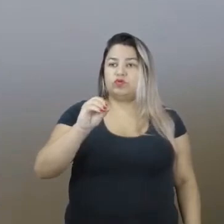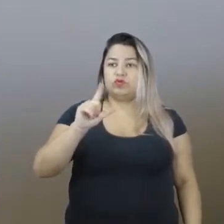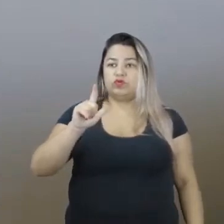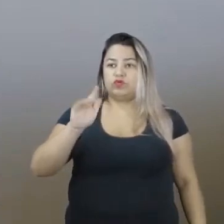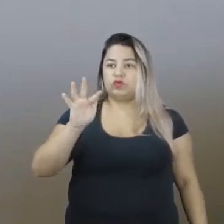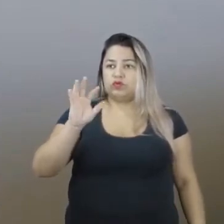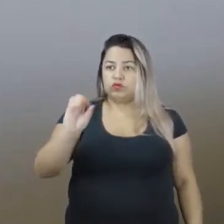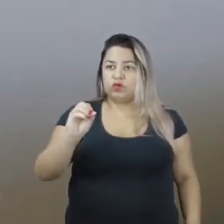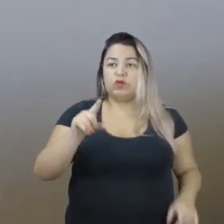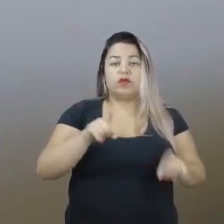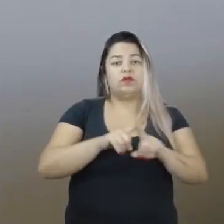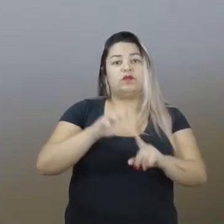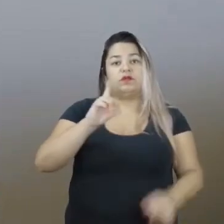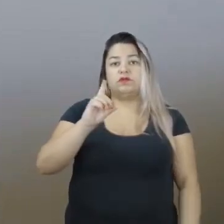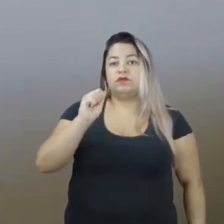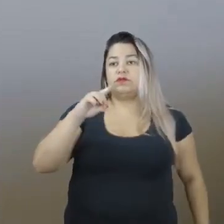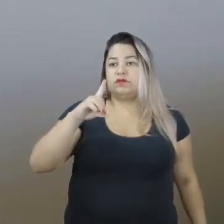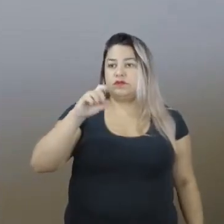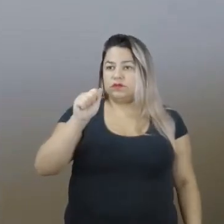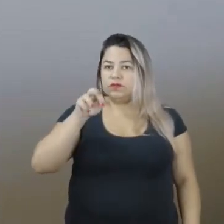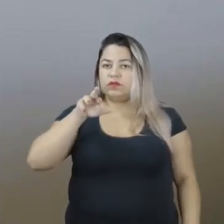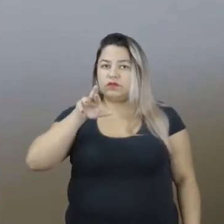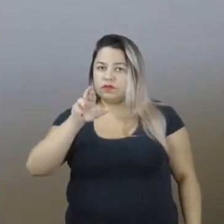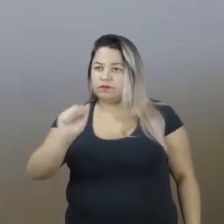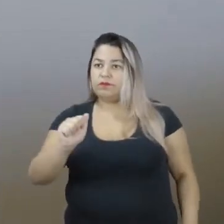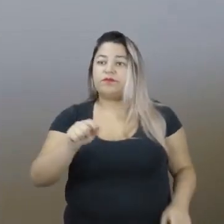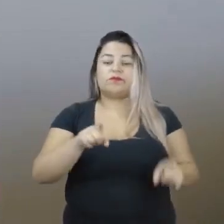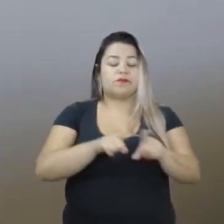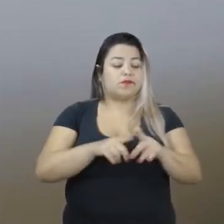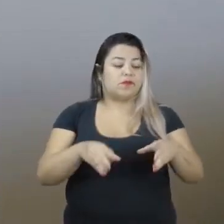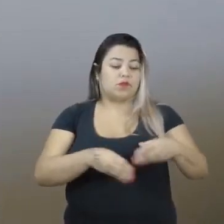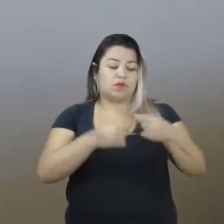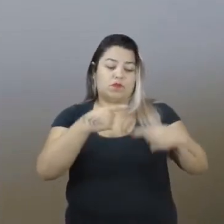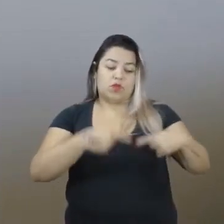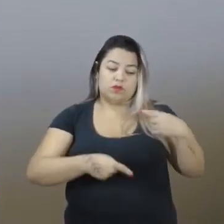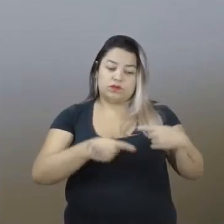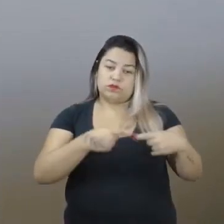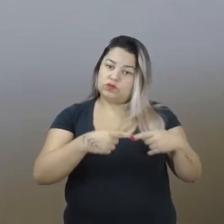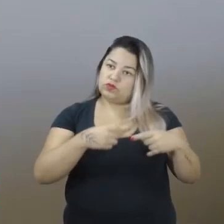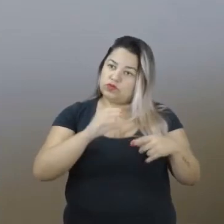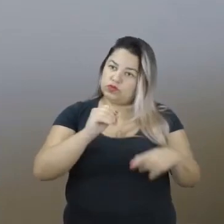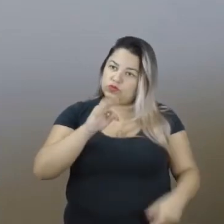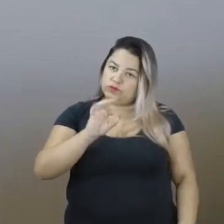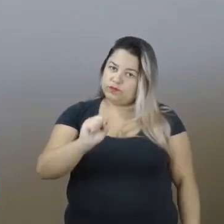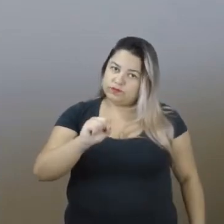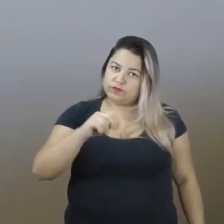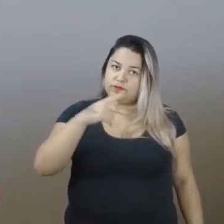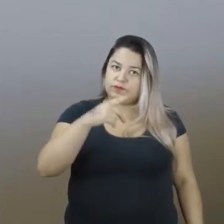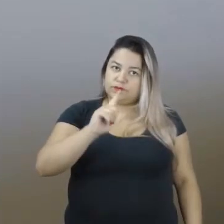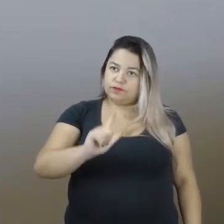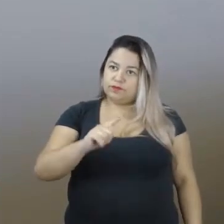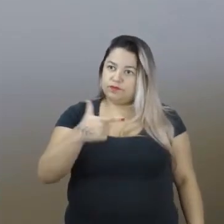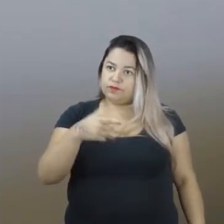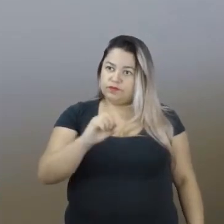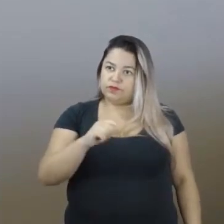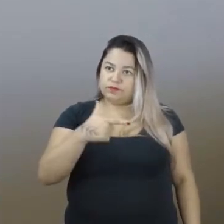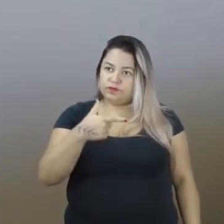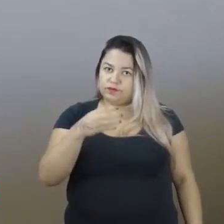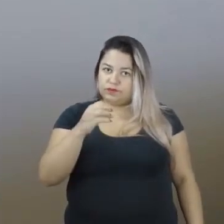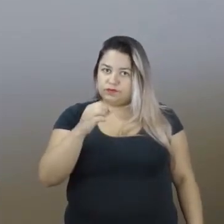Dandara incorporou na política de cotas. Então, já é lei. Temos o PL